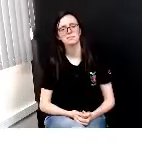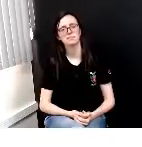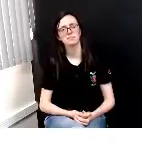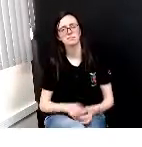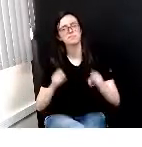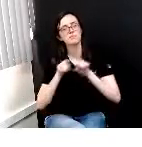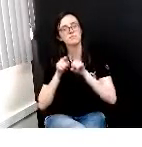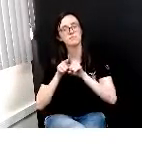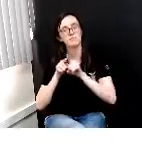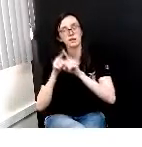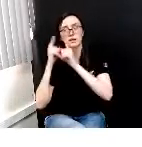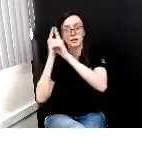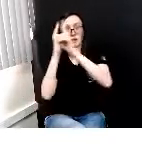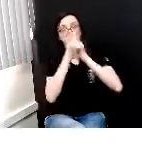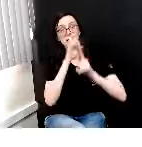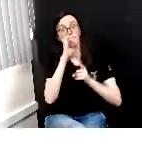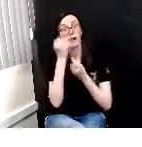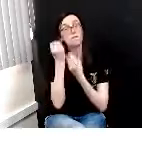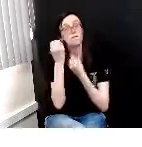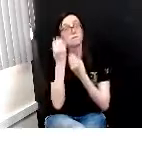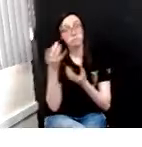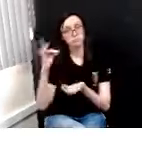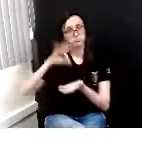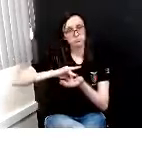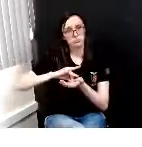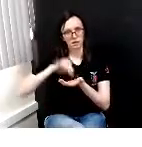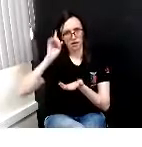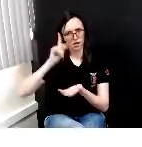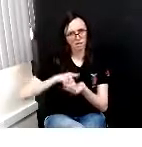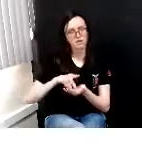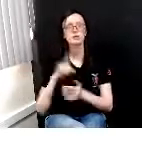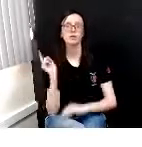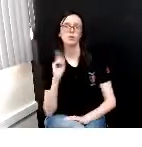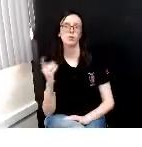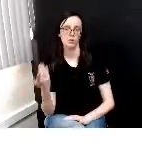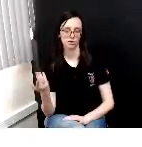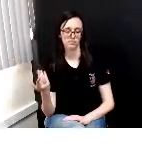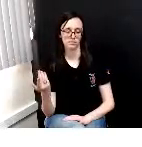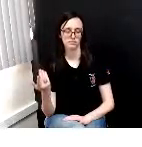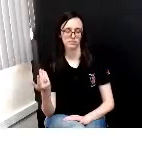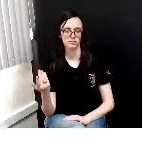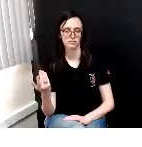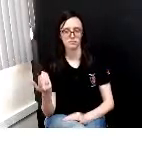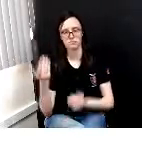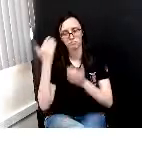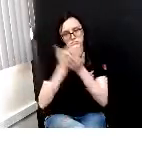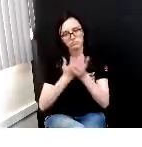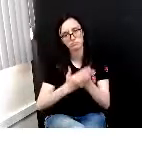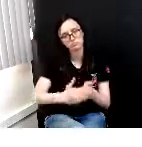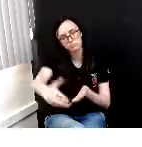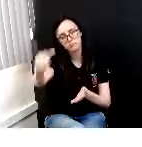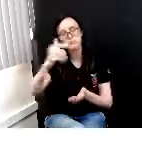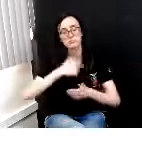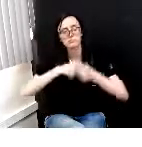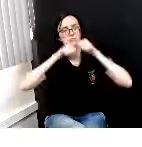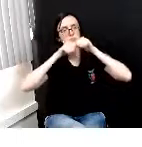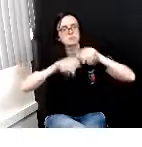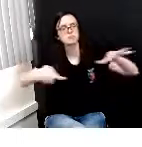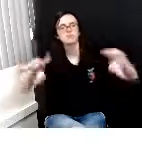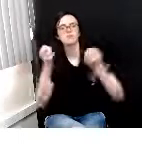verificar se essas informações realmente são verídicas. Porque, a partir do momento que eu veiculo uma